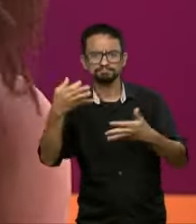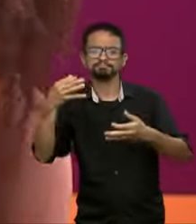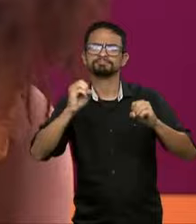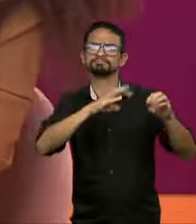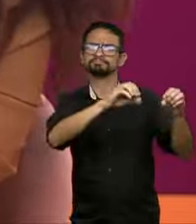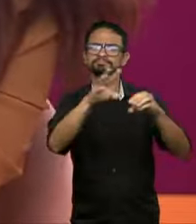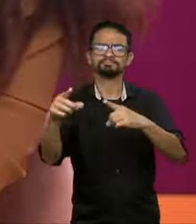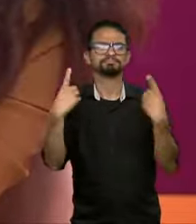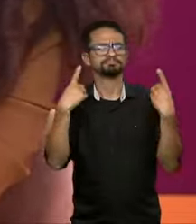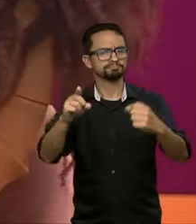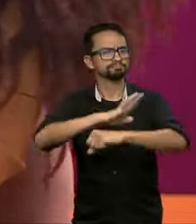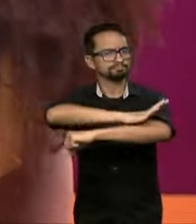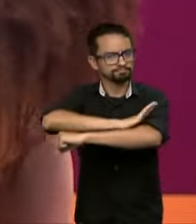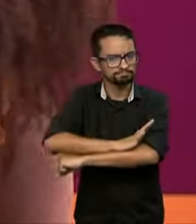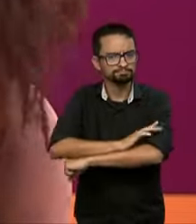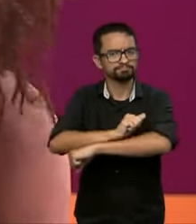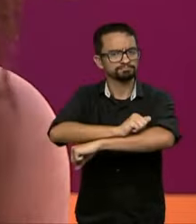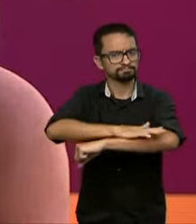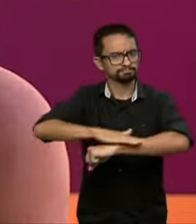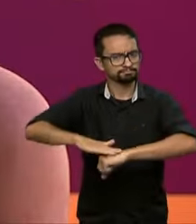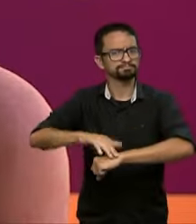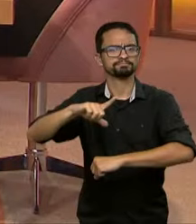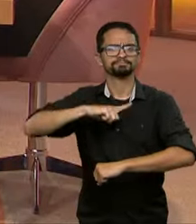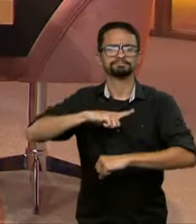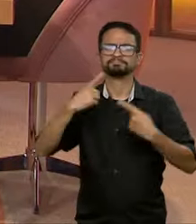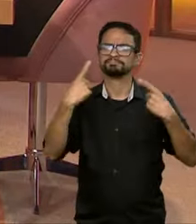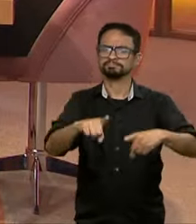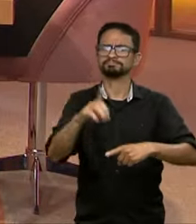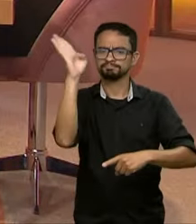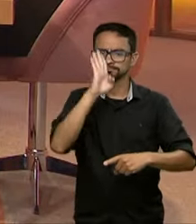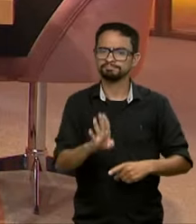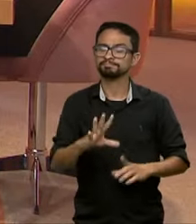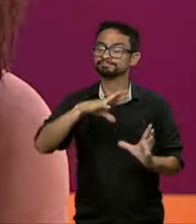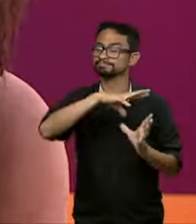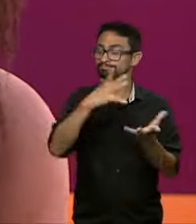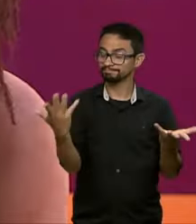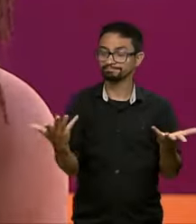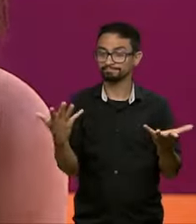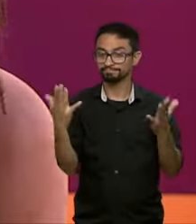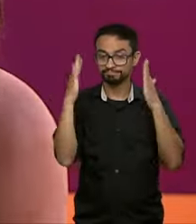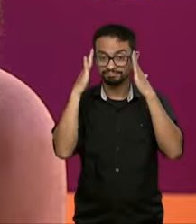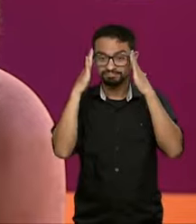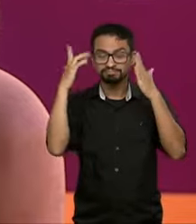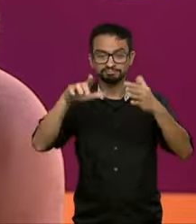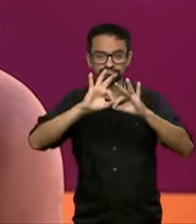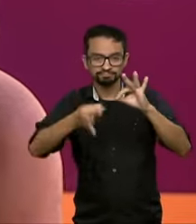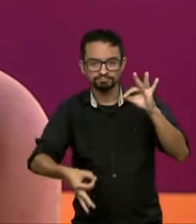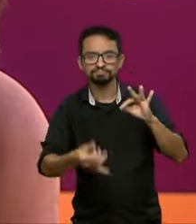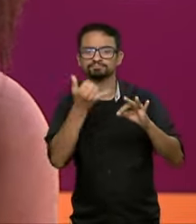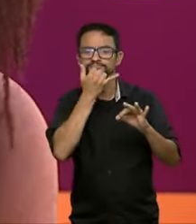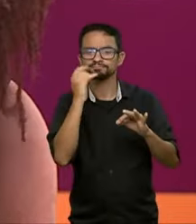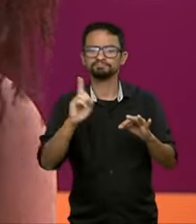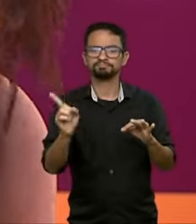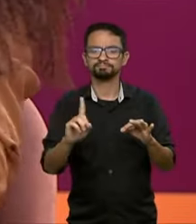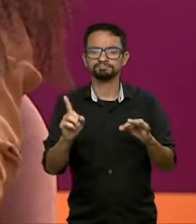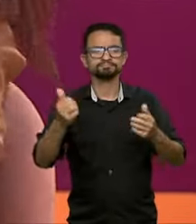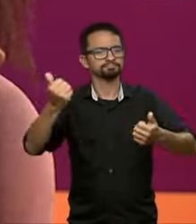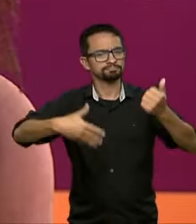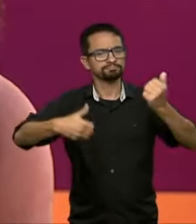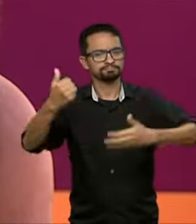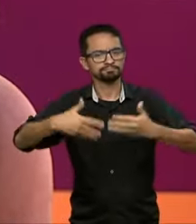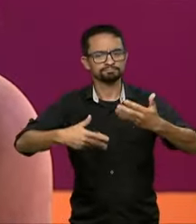educação antirracista no Brasil. E para não me alongar muito, um outro processo que eu acho que é importante é